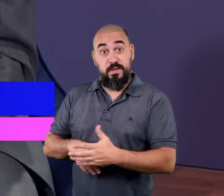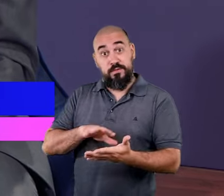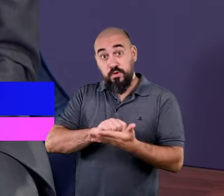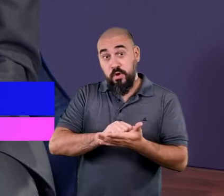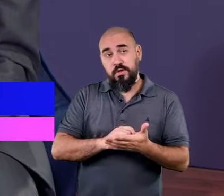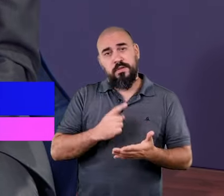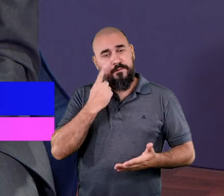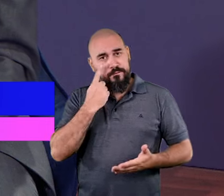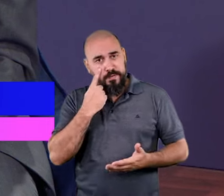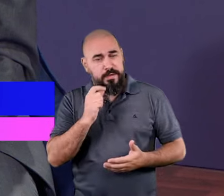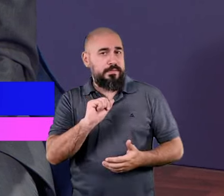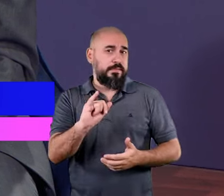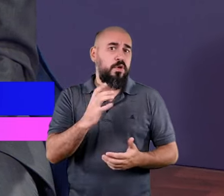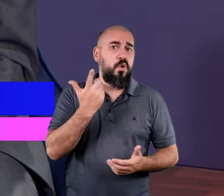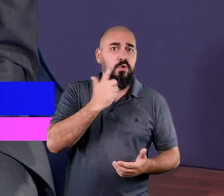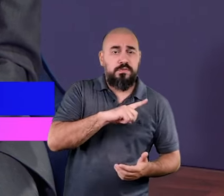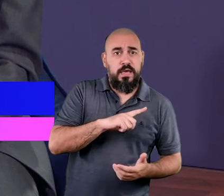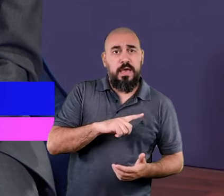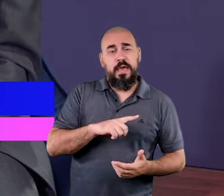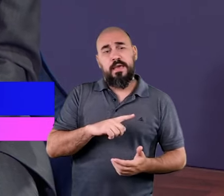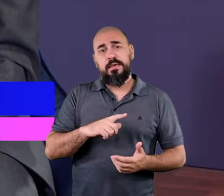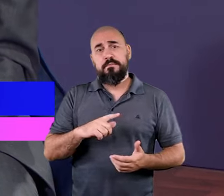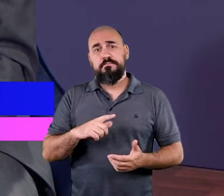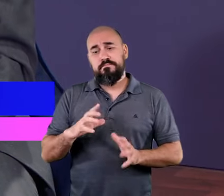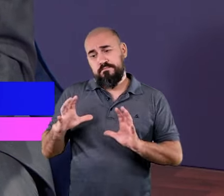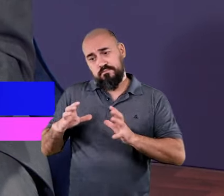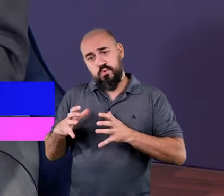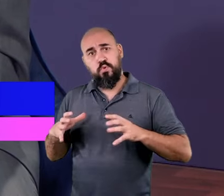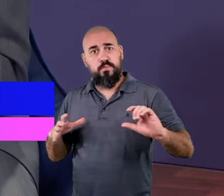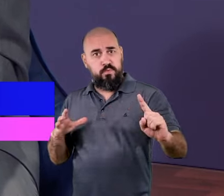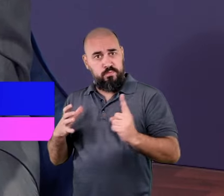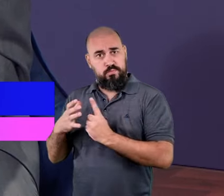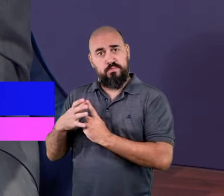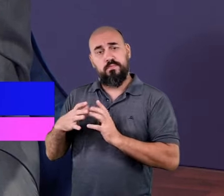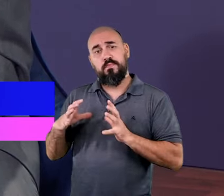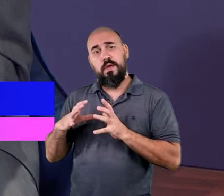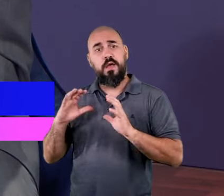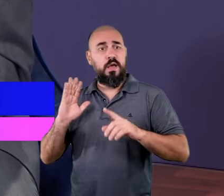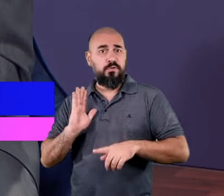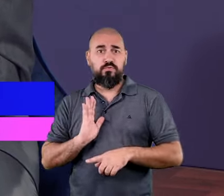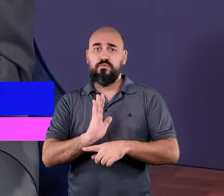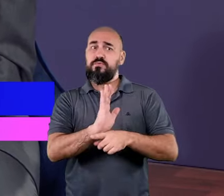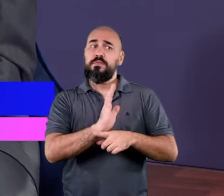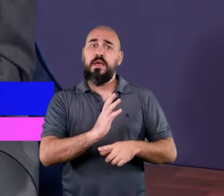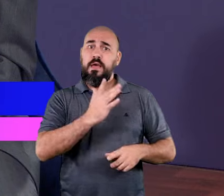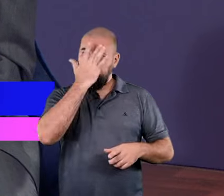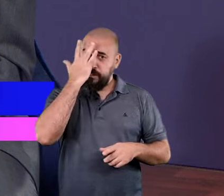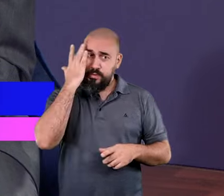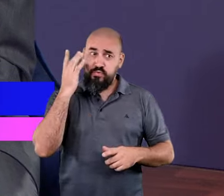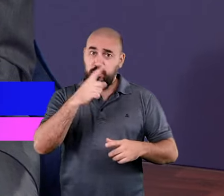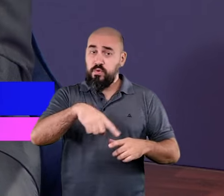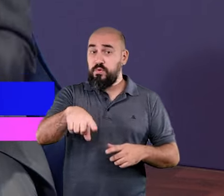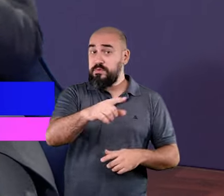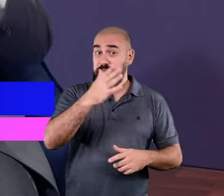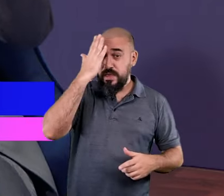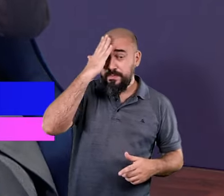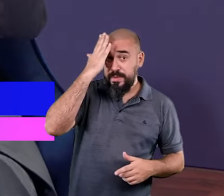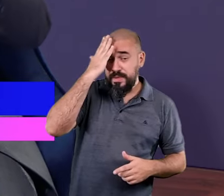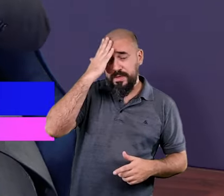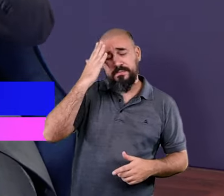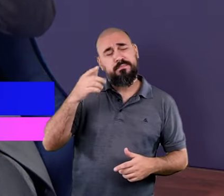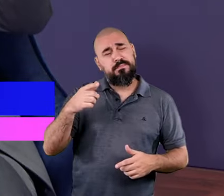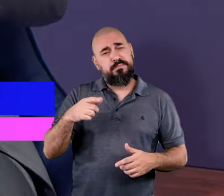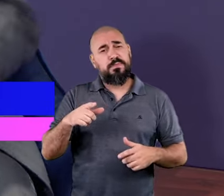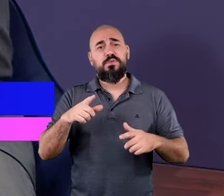aí, dá uma olhadinha, e se você ainda não é um anjo da esperança, seja muito bem-vindo. Será uma alegria contar com você, comigo